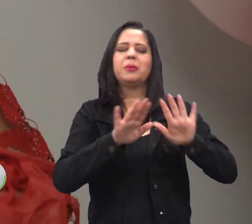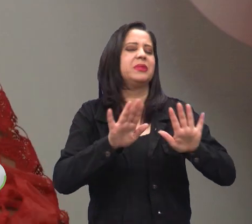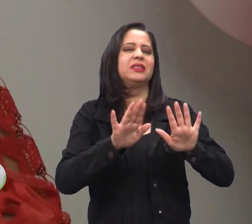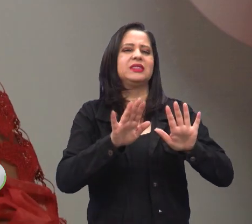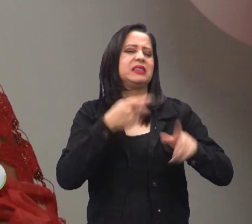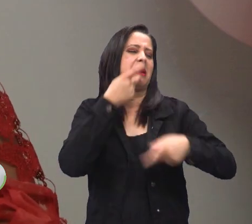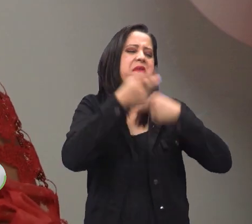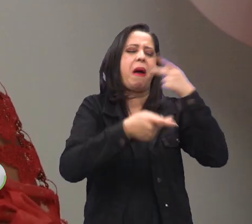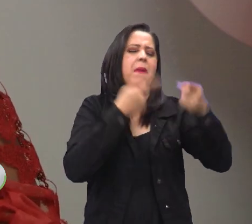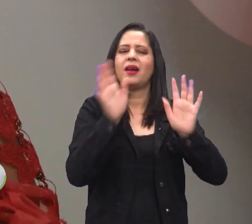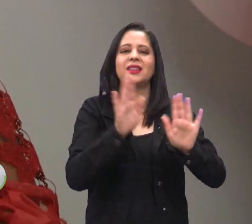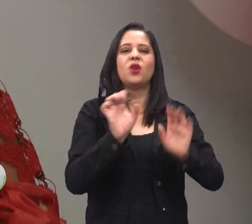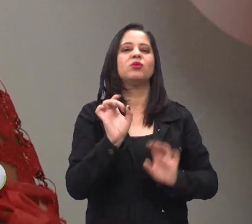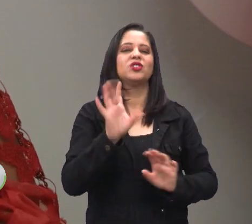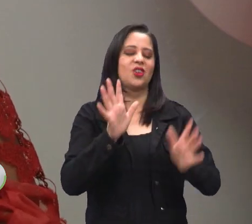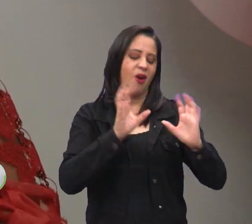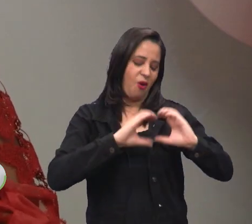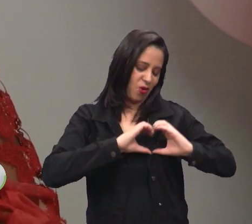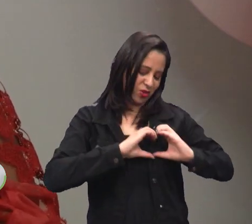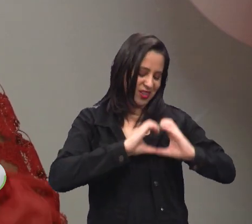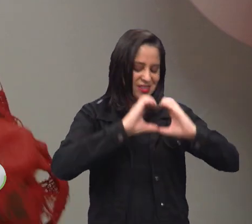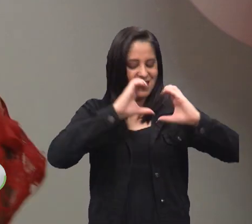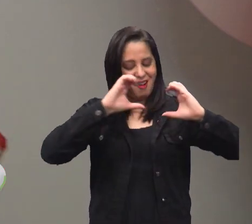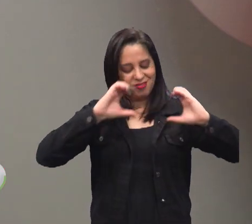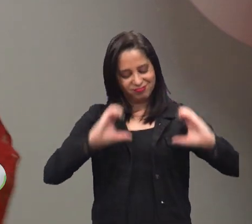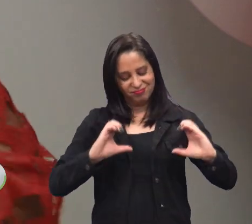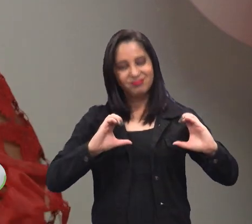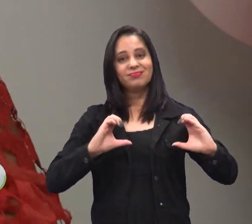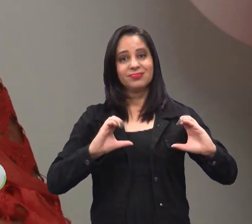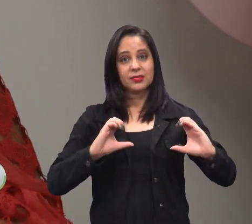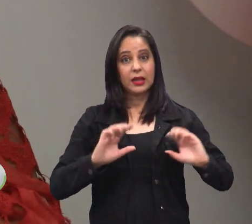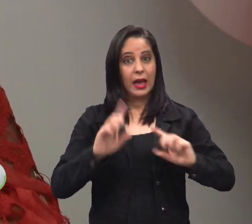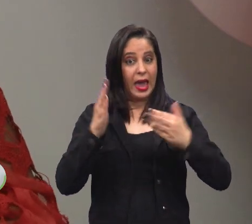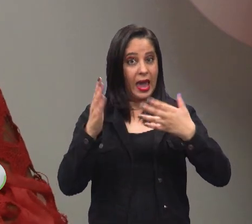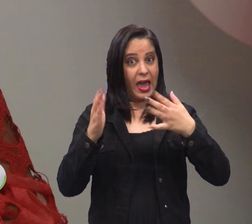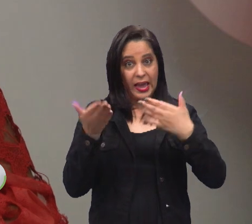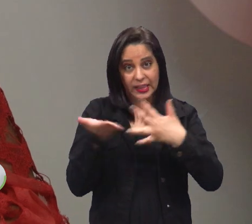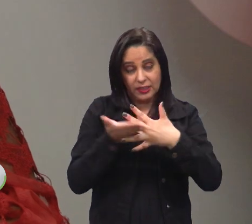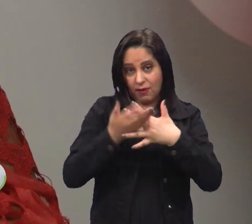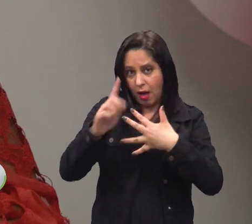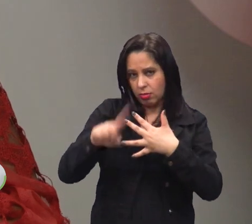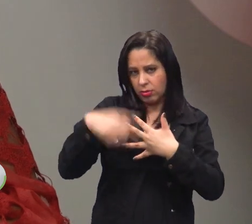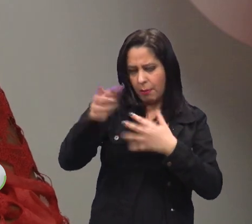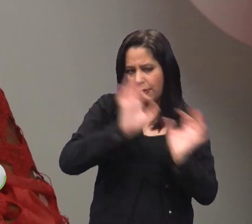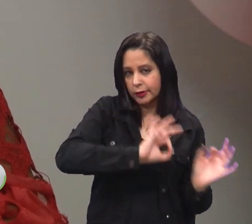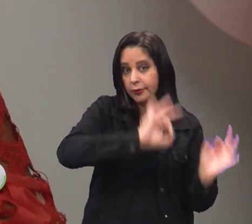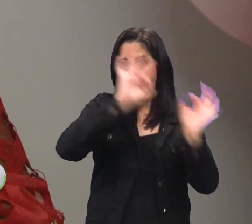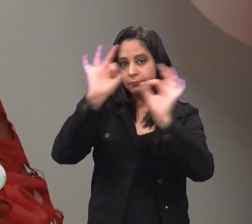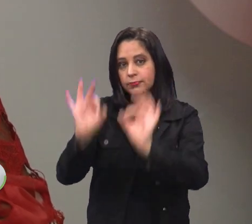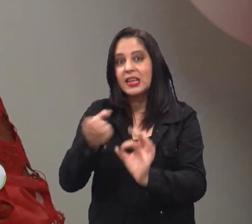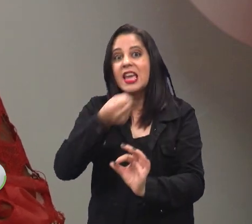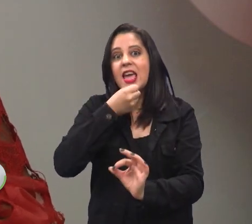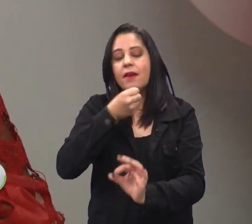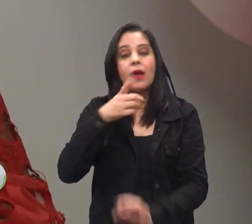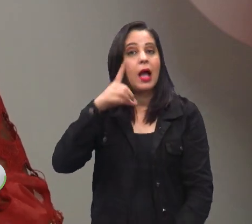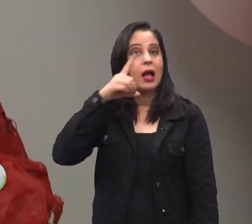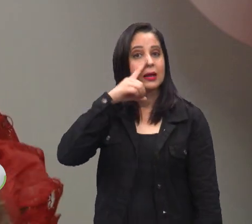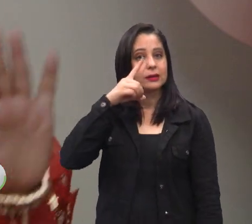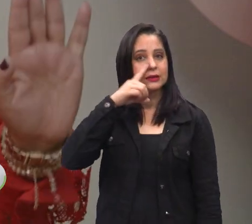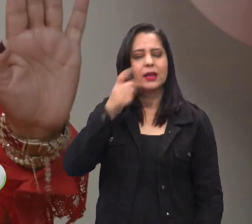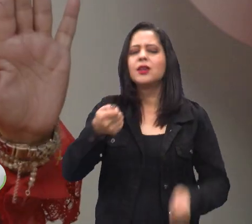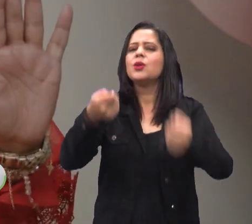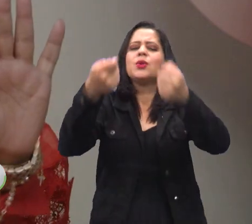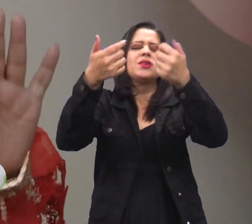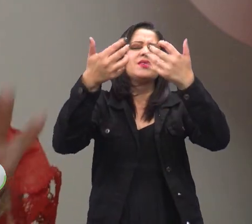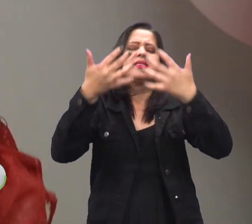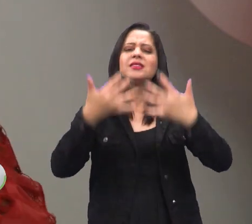braço estendido e um coração disposto. Então, depois do intervalo, você vai conferir uma reportagem da Dani Rivas com